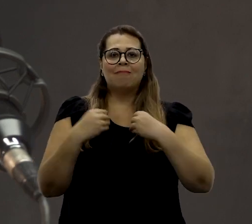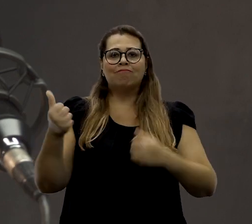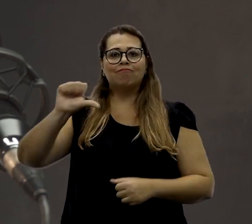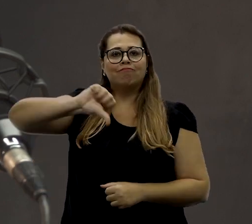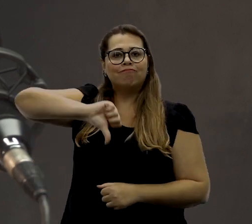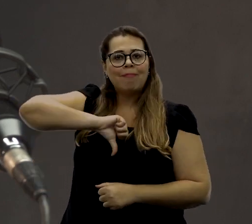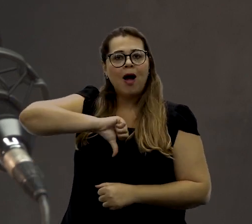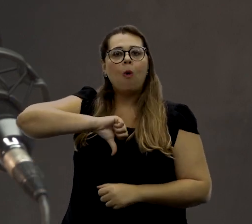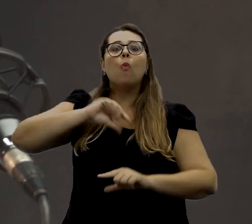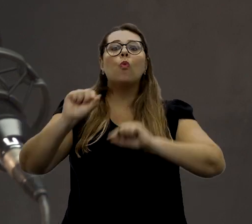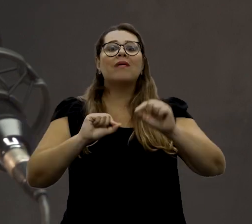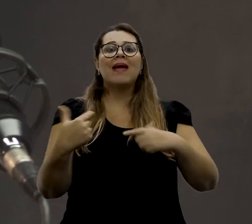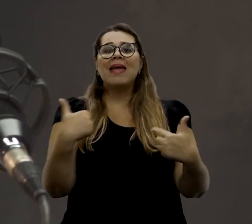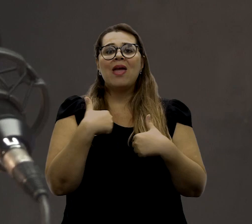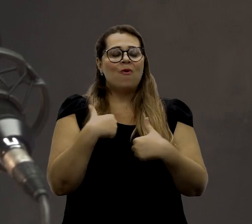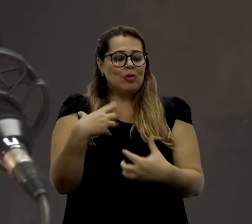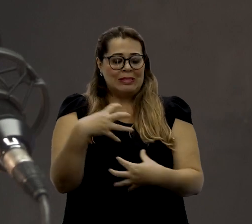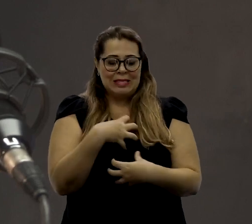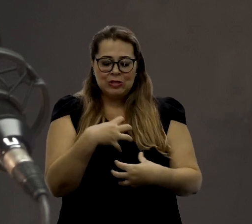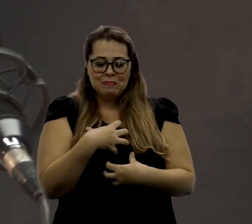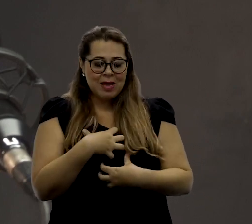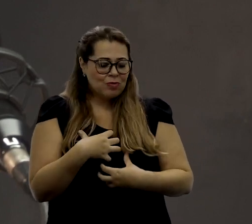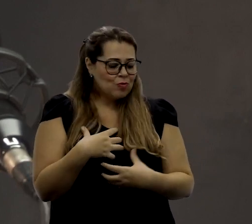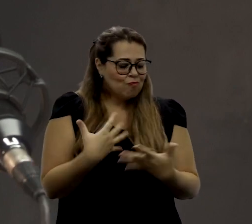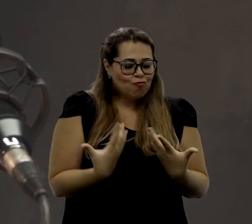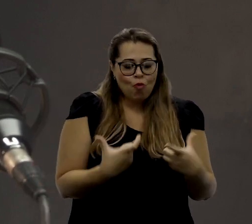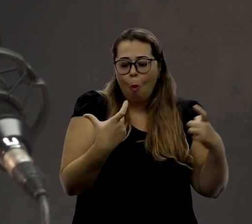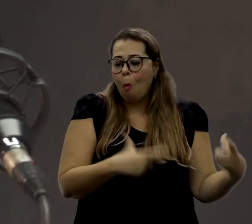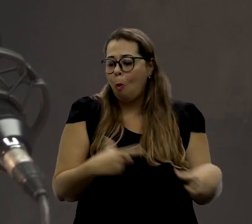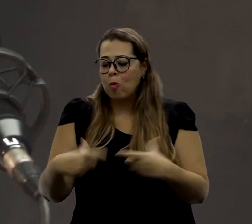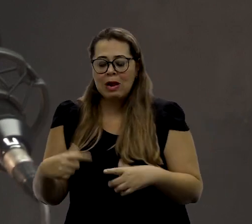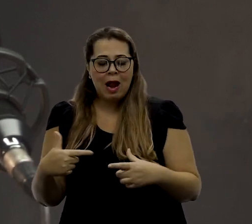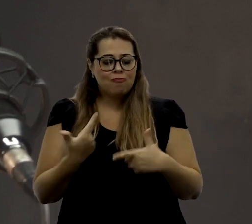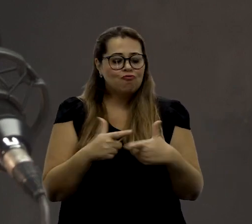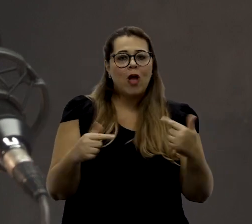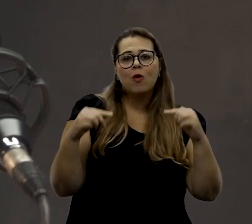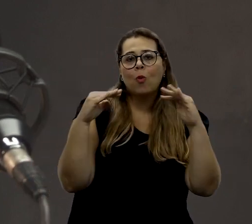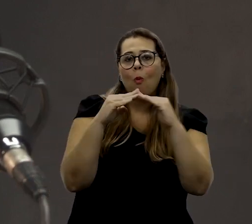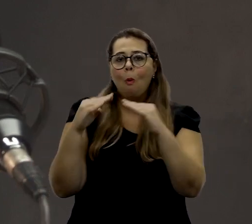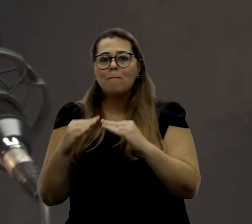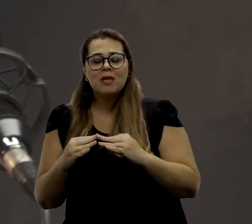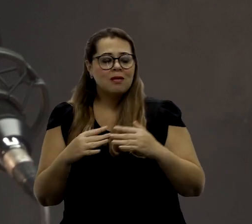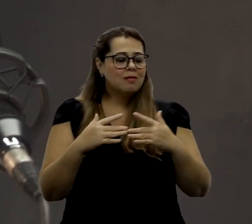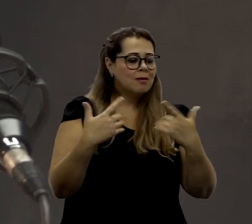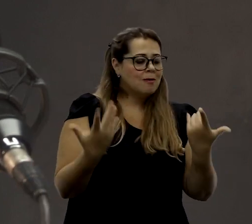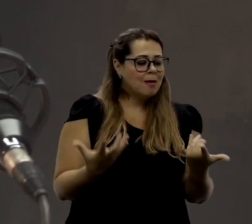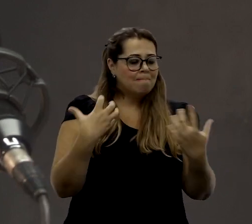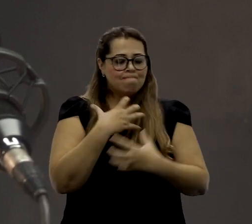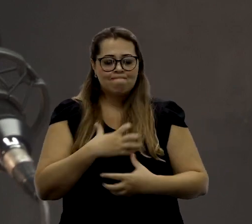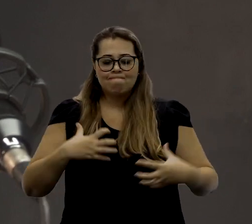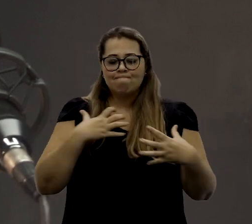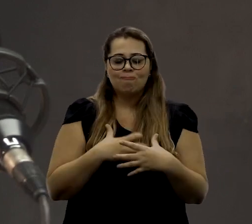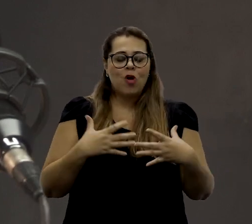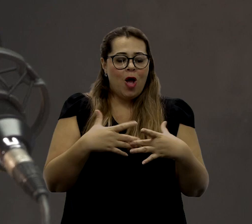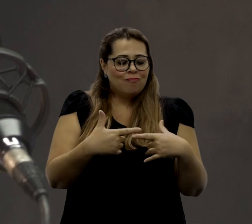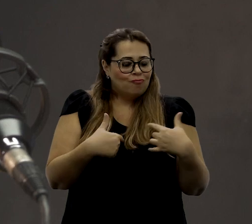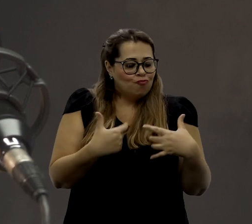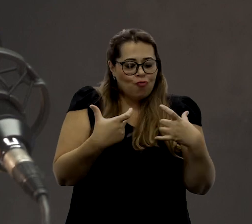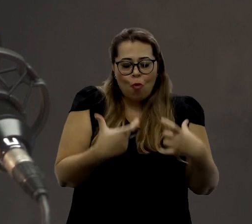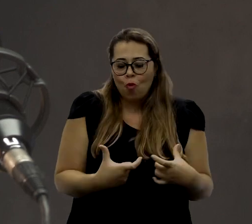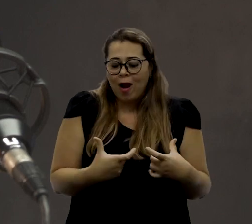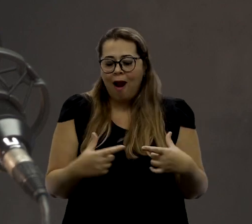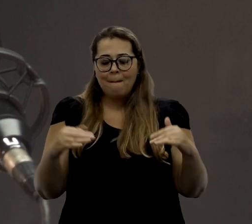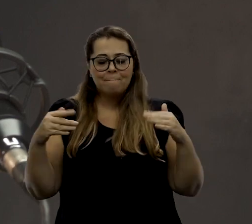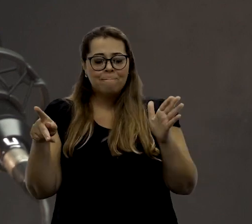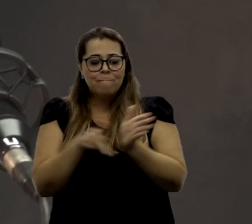Então, vamos supor a família, a escola, no local de trabalho. Então, esse sentimento de não pertencer, de não